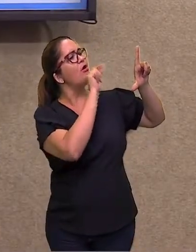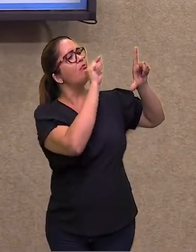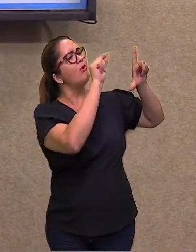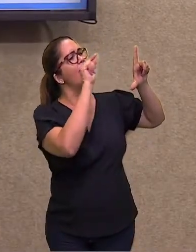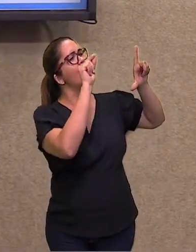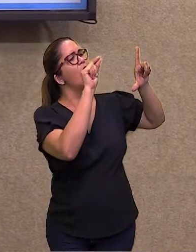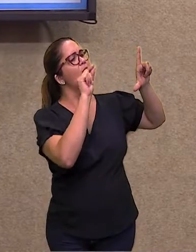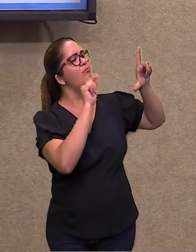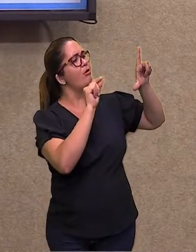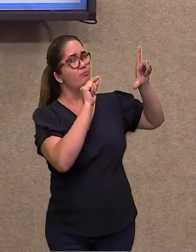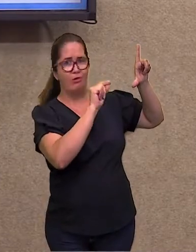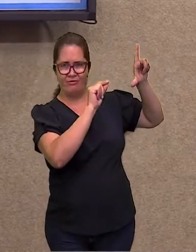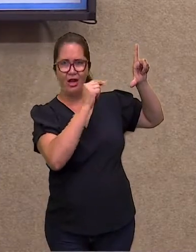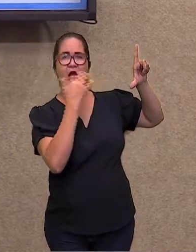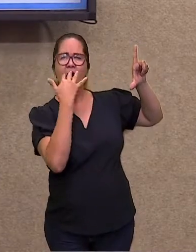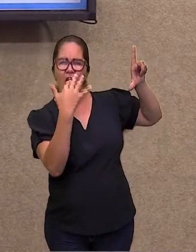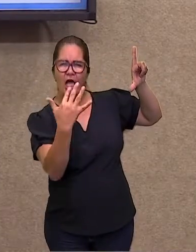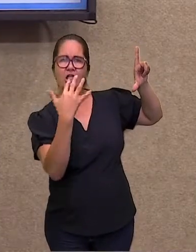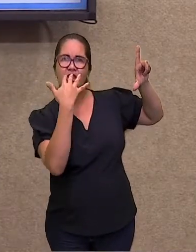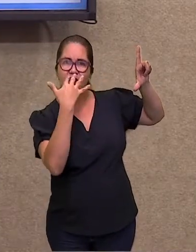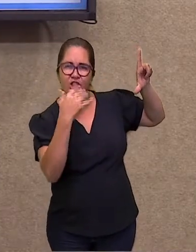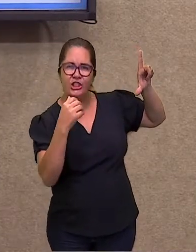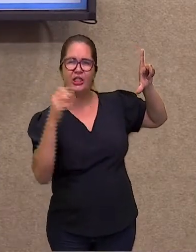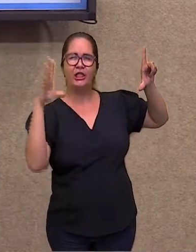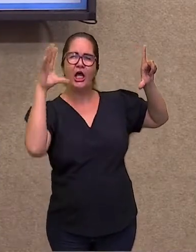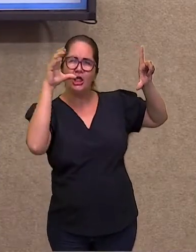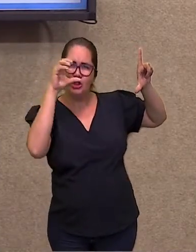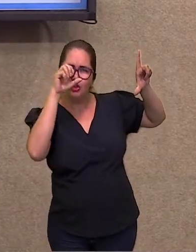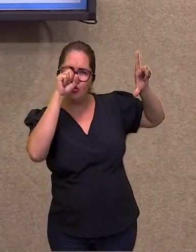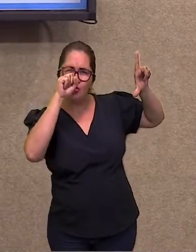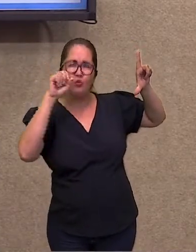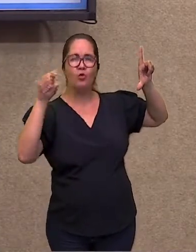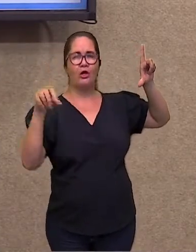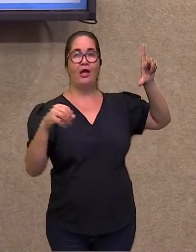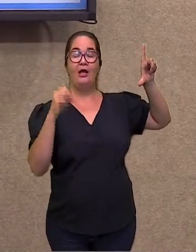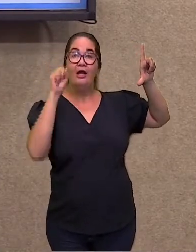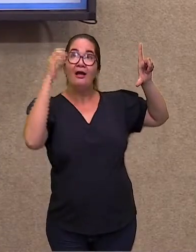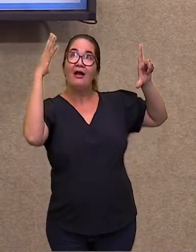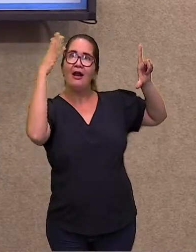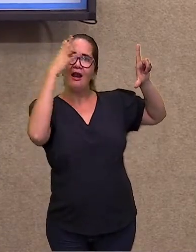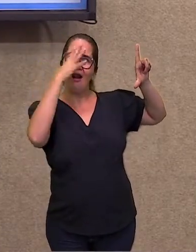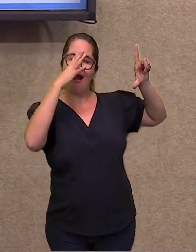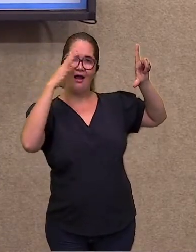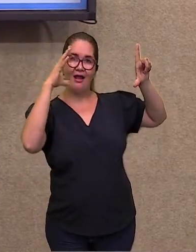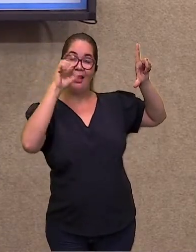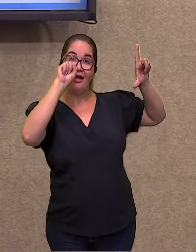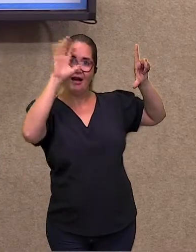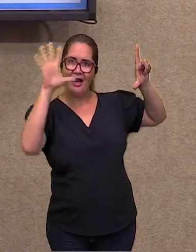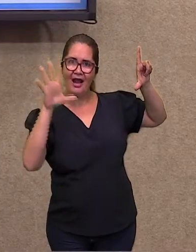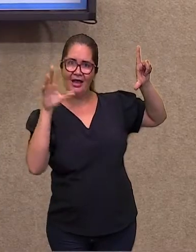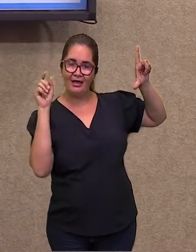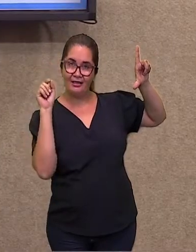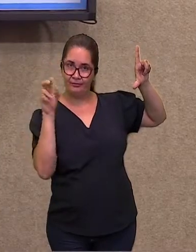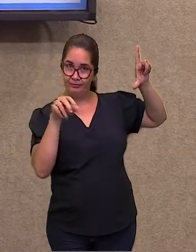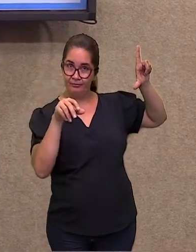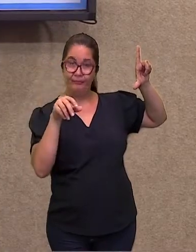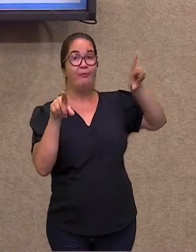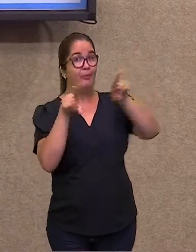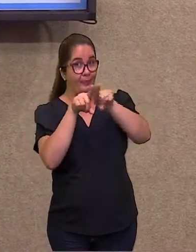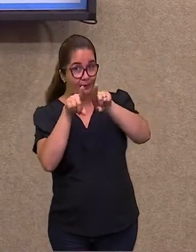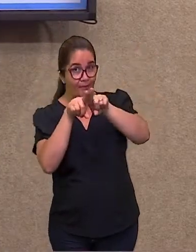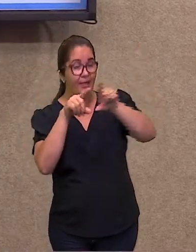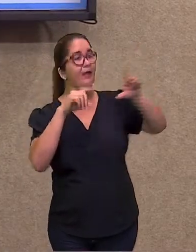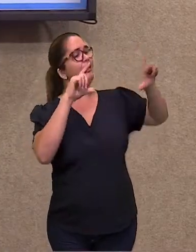ponto. Pega a tinta com o pincel, vai até a tela diretamente e sobrepõe. Por isso que se